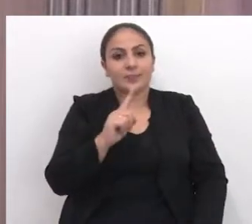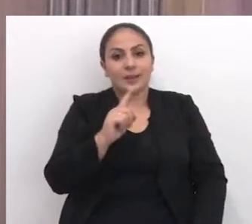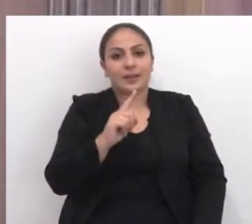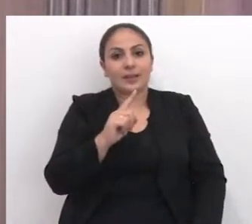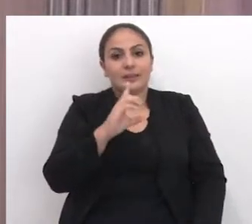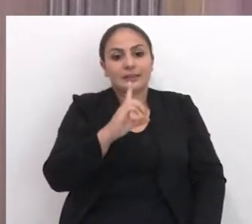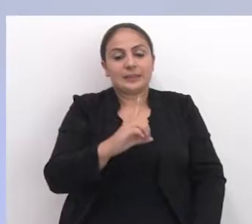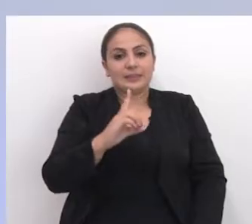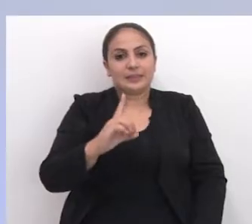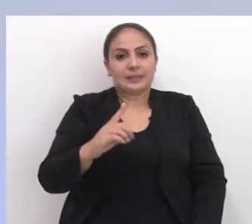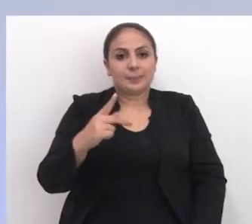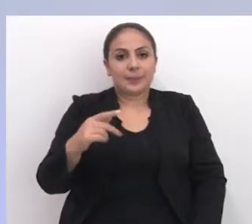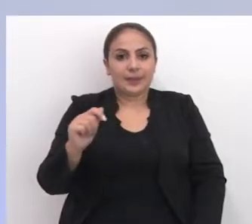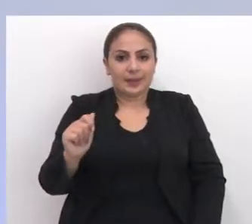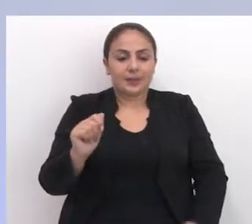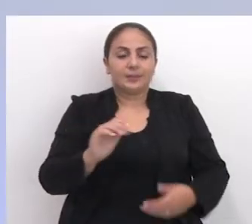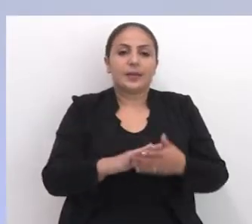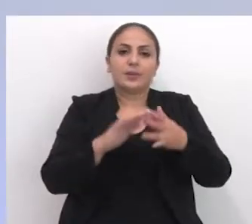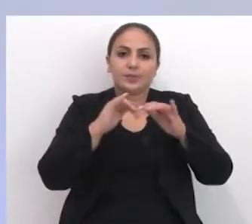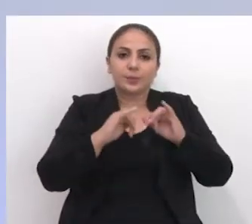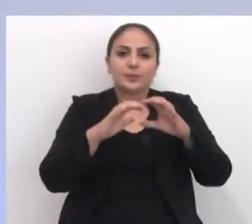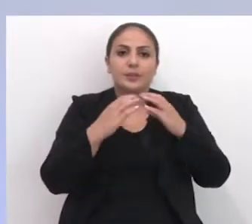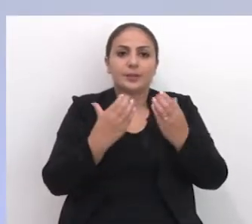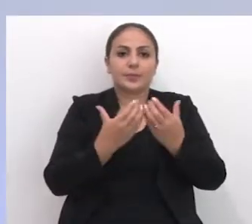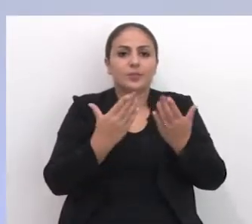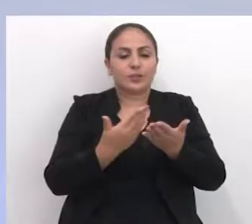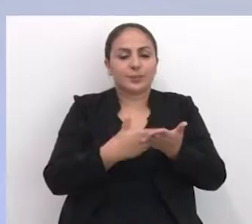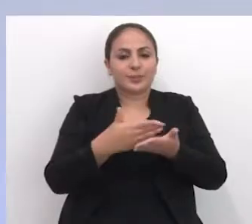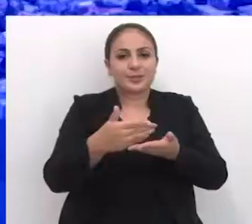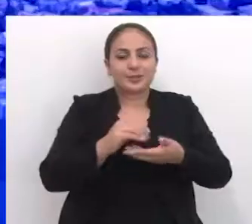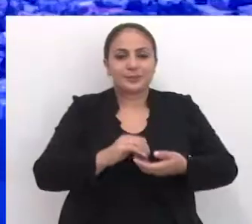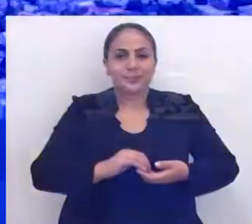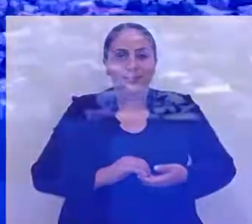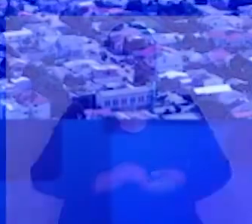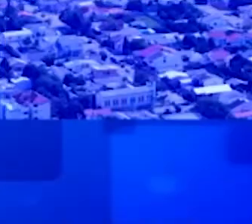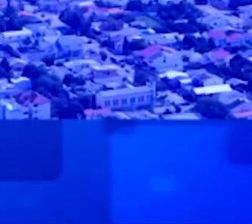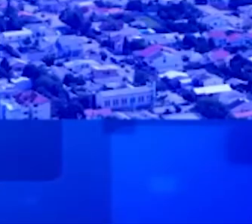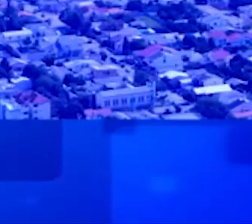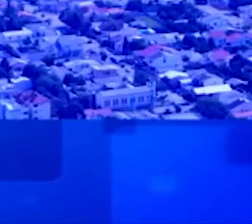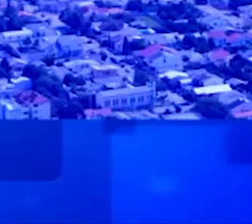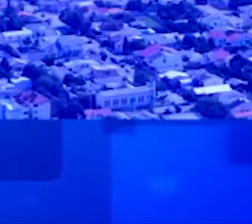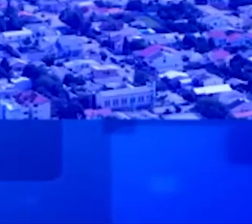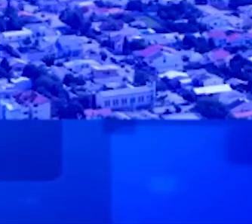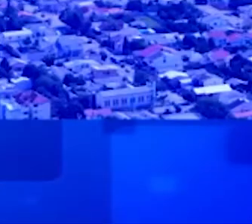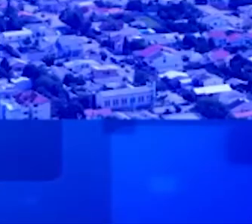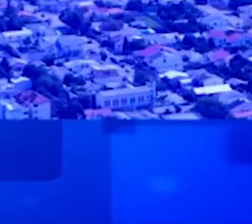é o caso da DPPA. O Jornal da Câmara já está no ar.